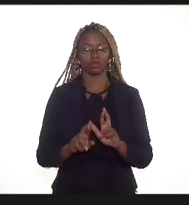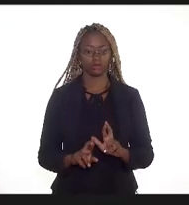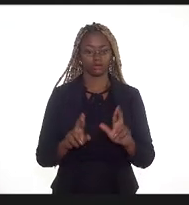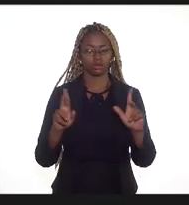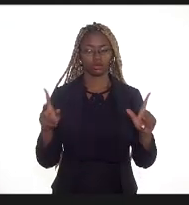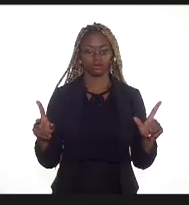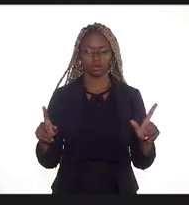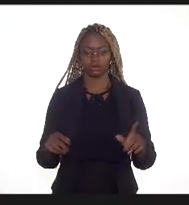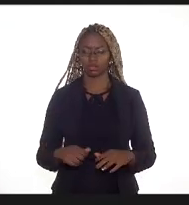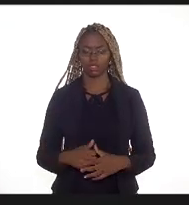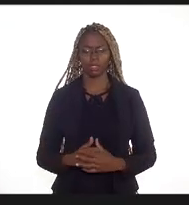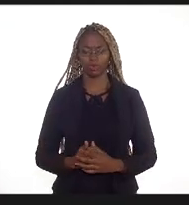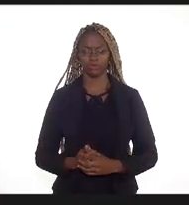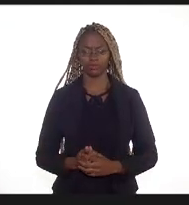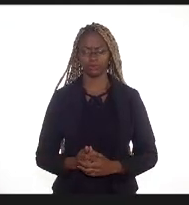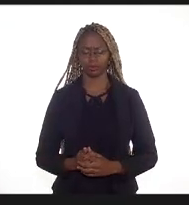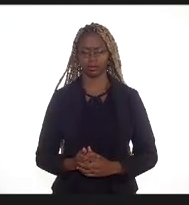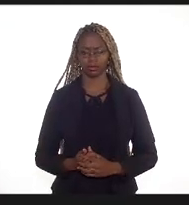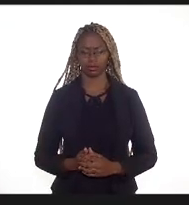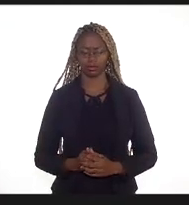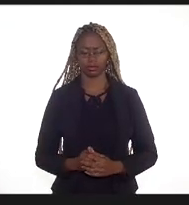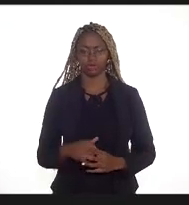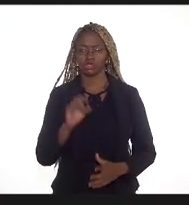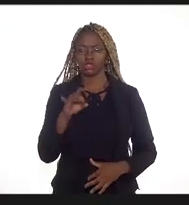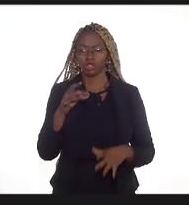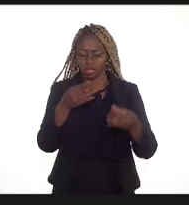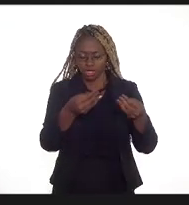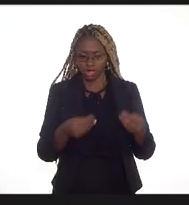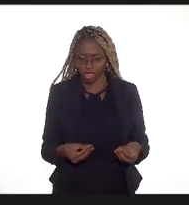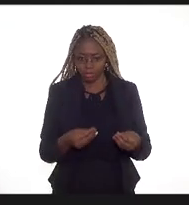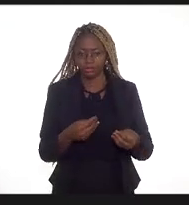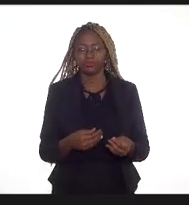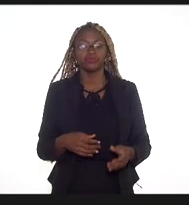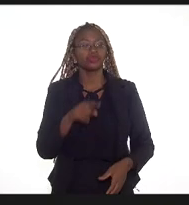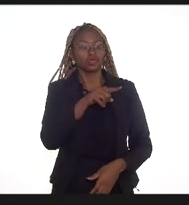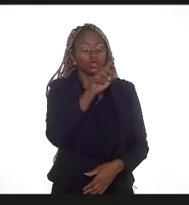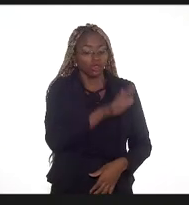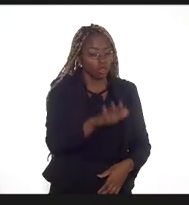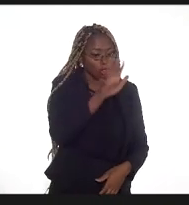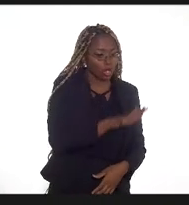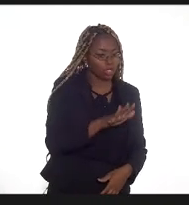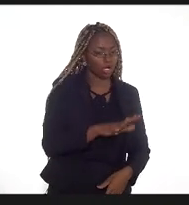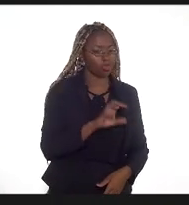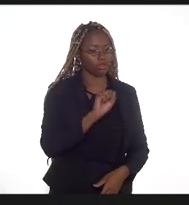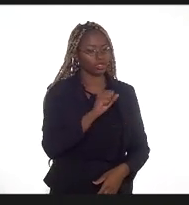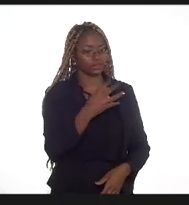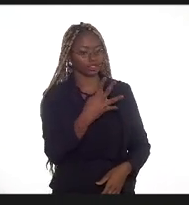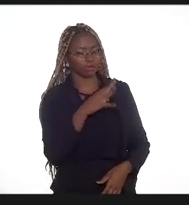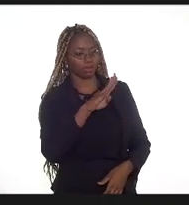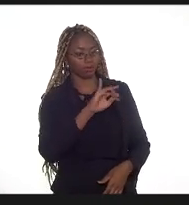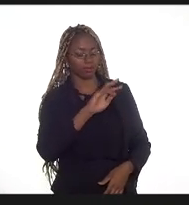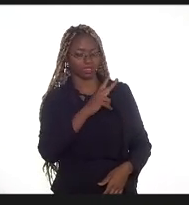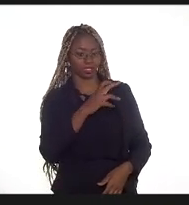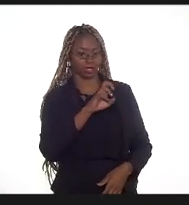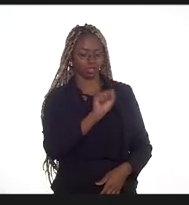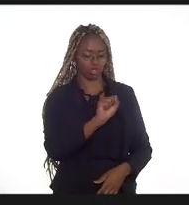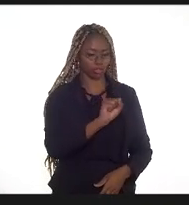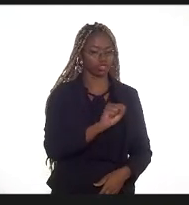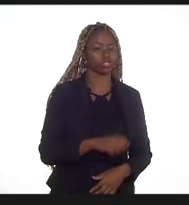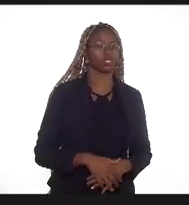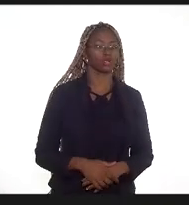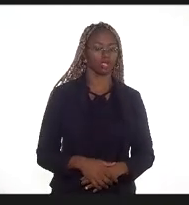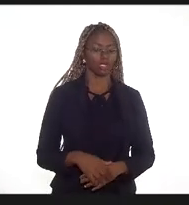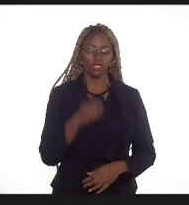receita. Não, você está mostrando aqui só as receitas. No limite, a receita bruta está em 84 bilhões, a gente vê sempre um gap aí de em